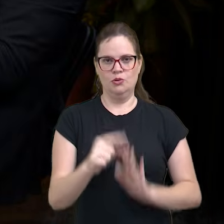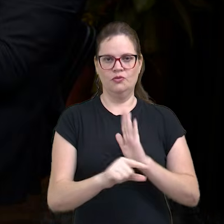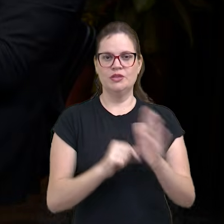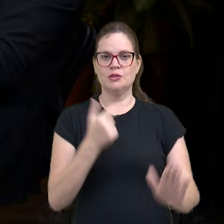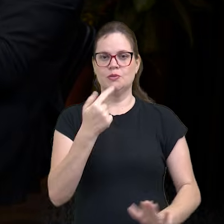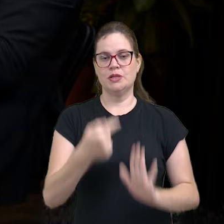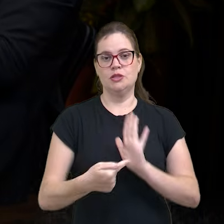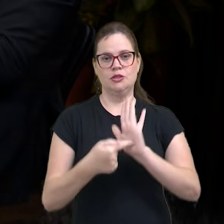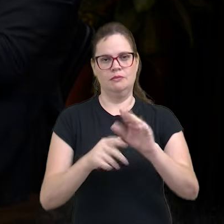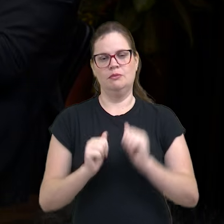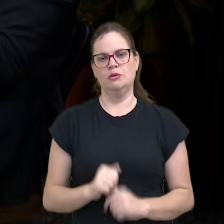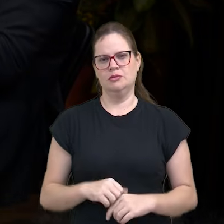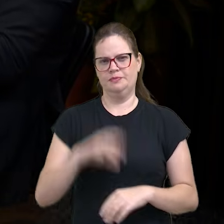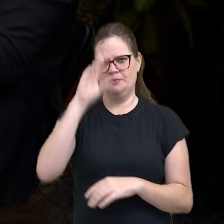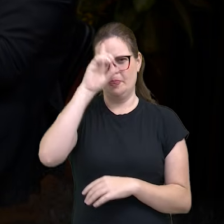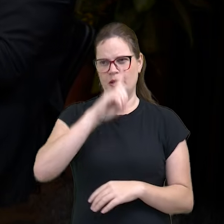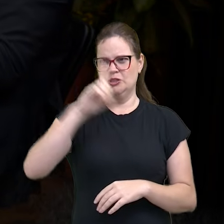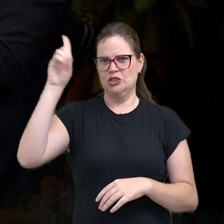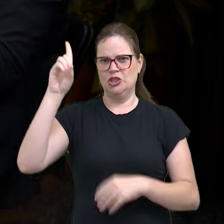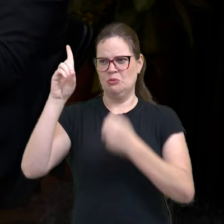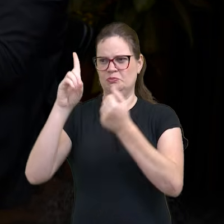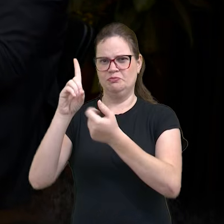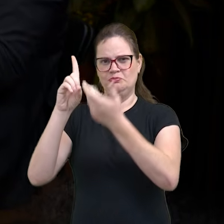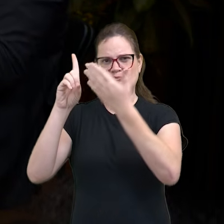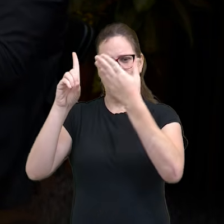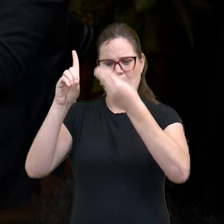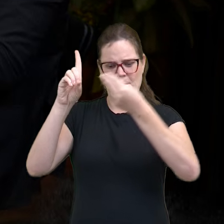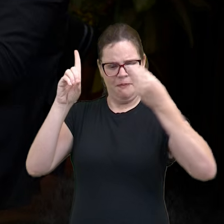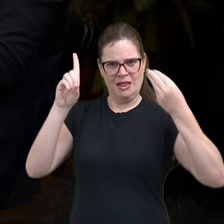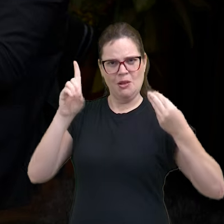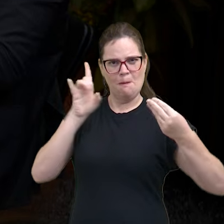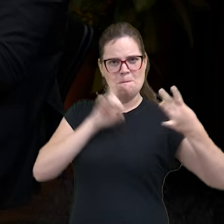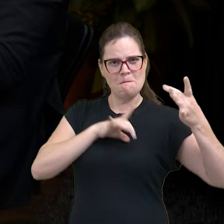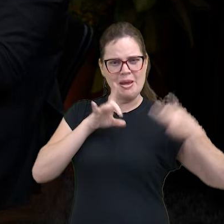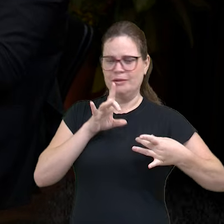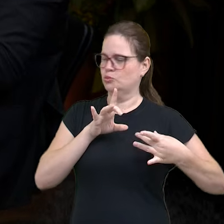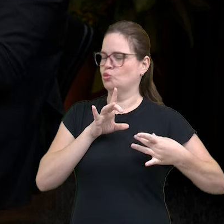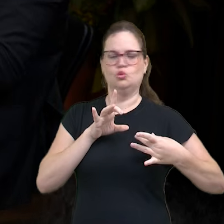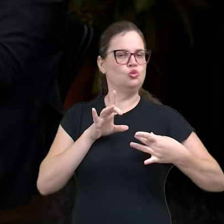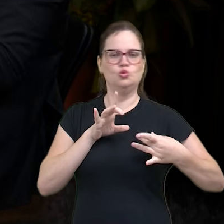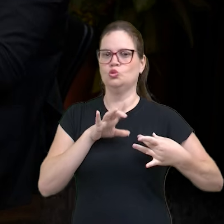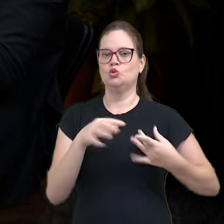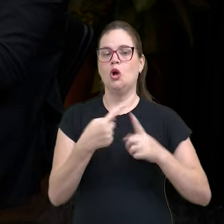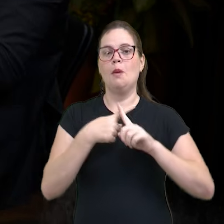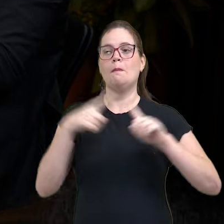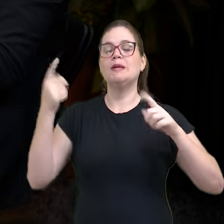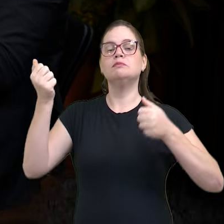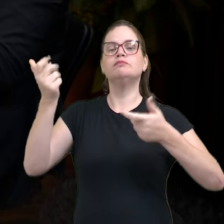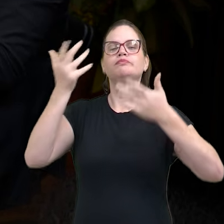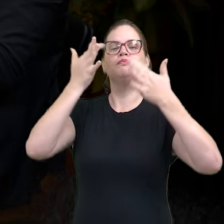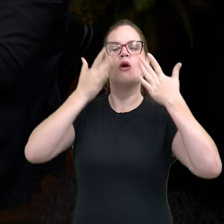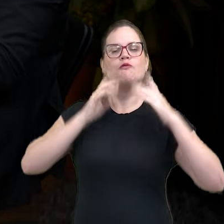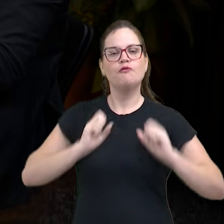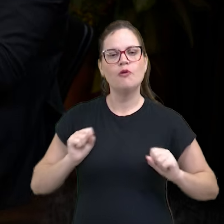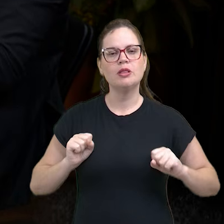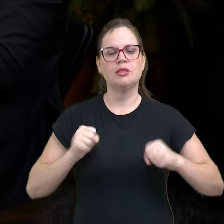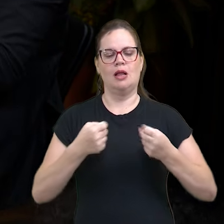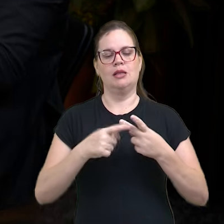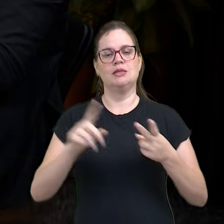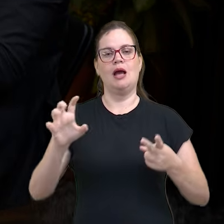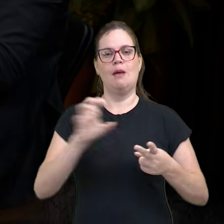Porque Deus não nos deu o espírito de temor, mas de fortaleza e de amor e